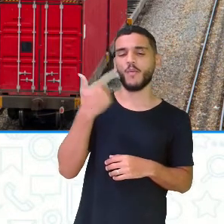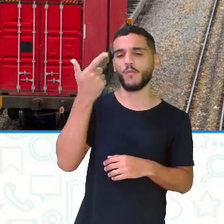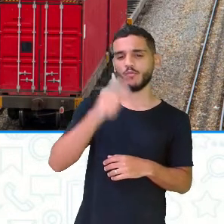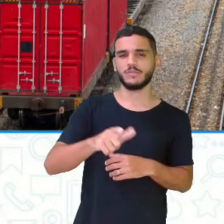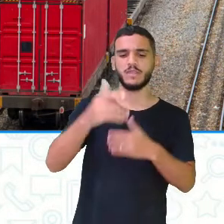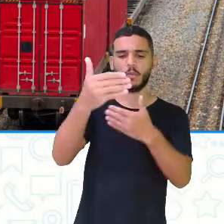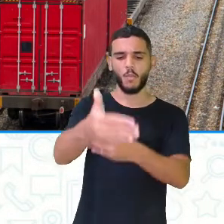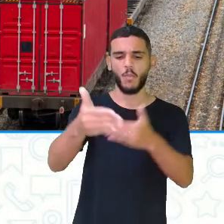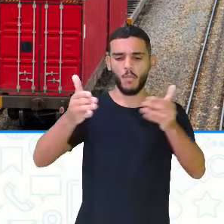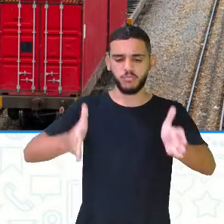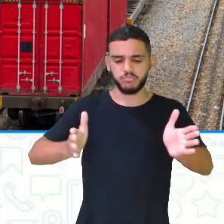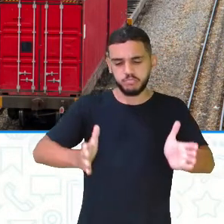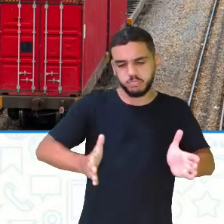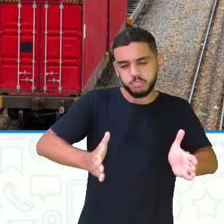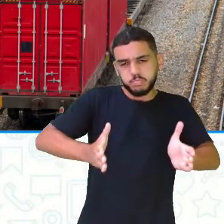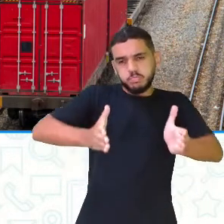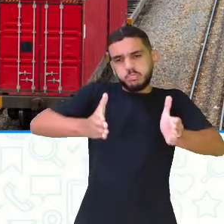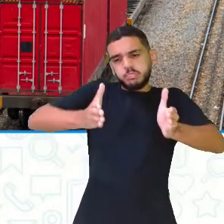da farmácia?